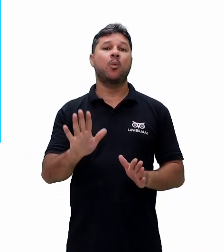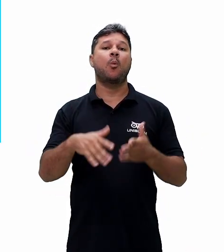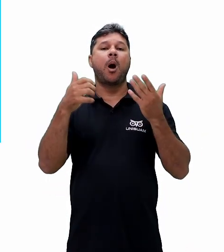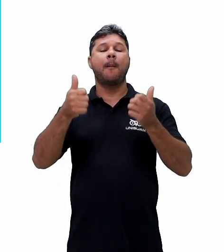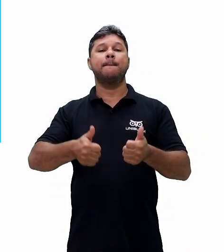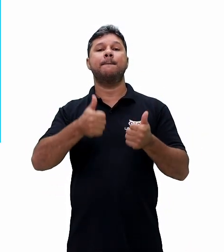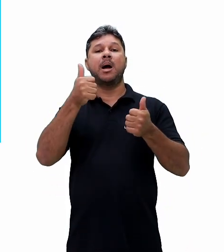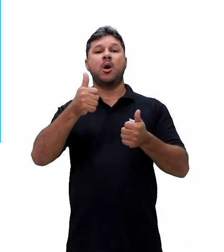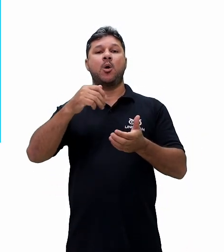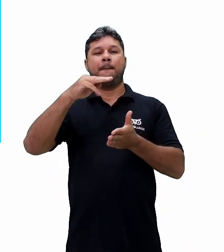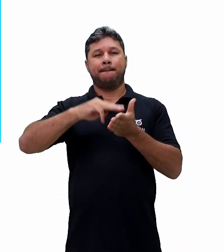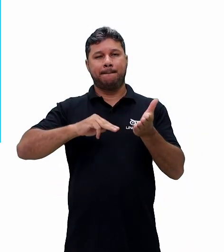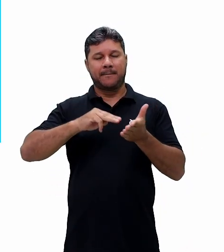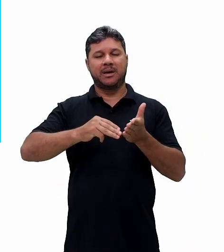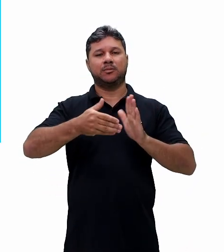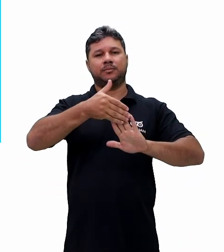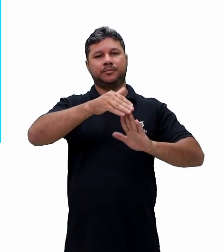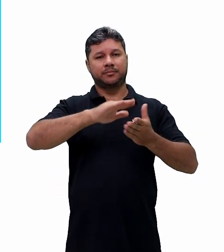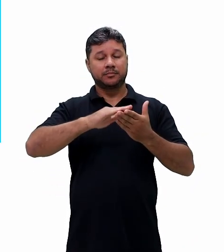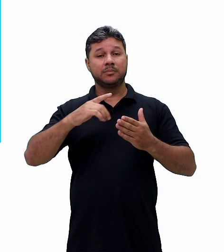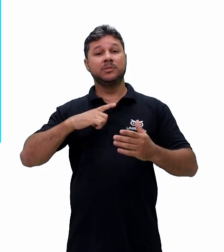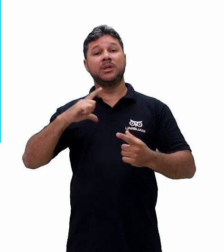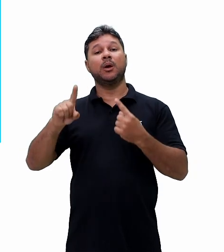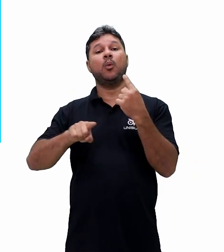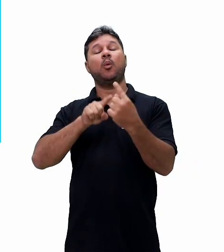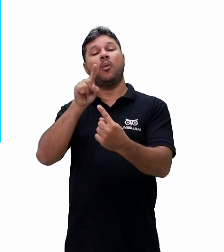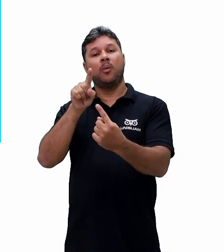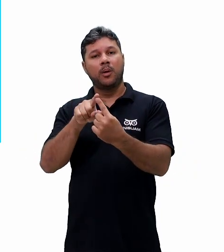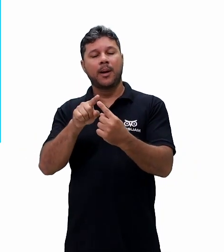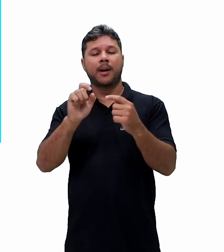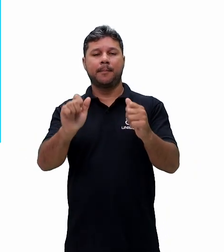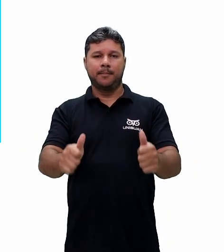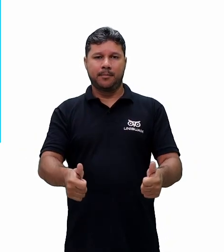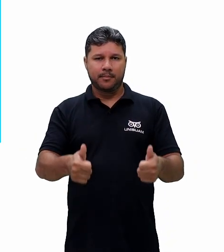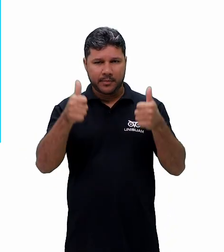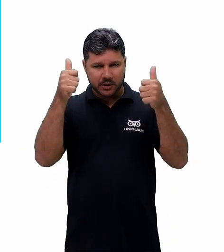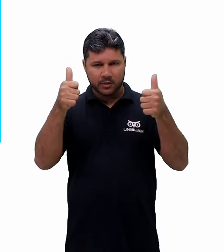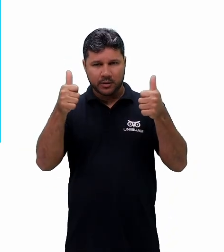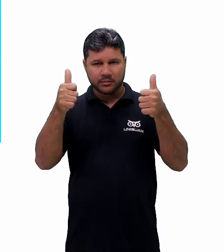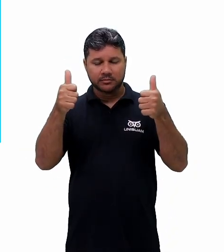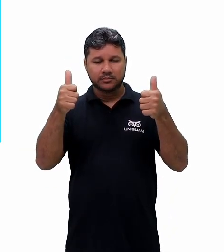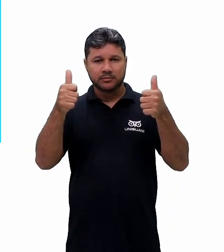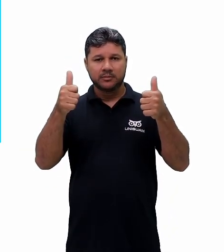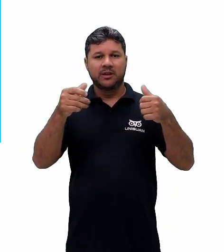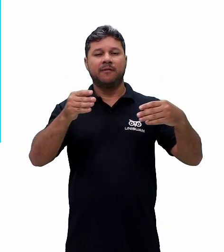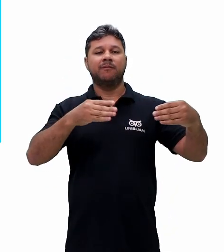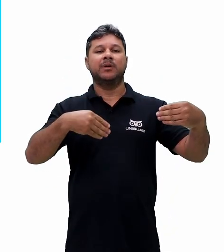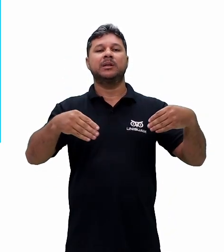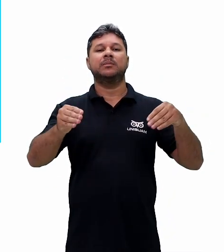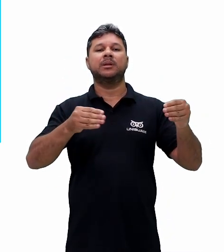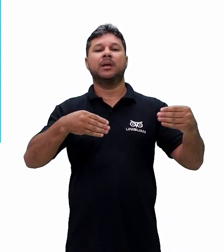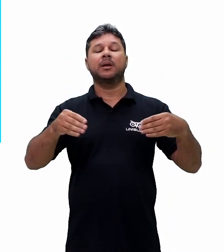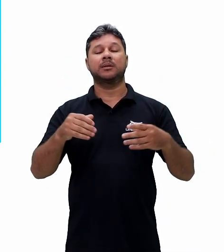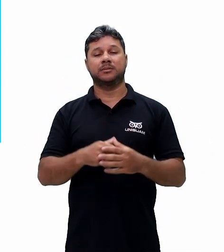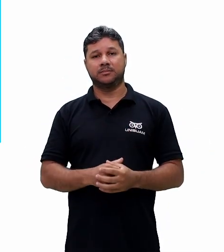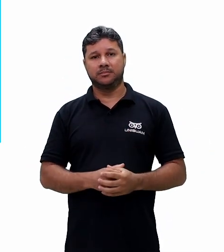Professor Fábio, qual é o melhor método de alongamento quando se tem como objetivo melhorar